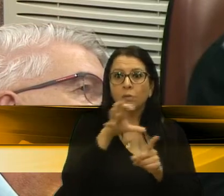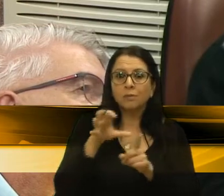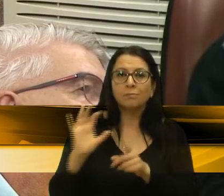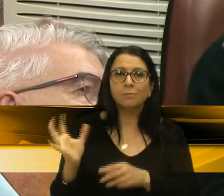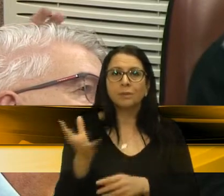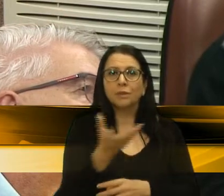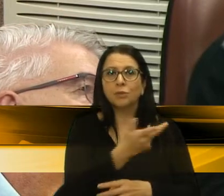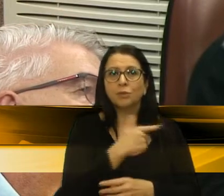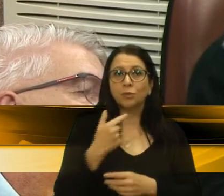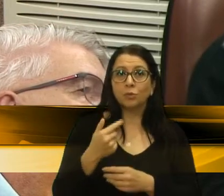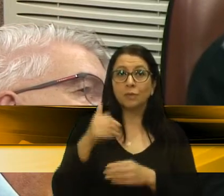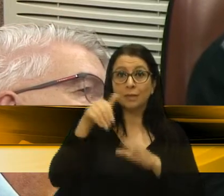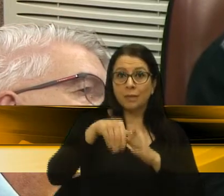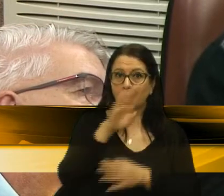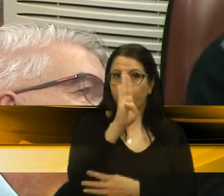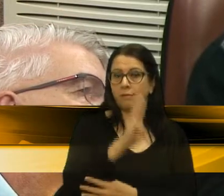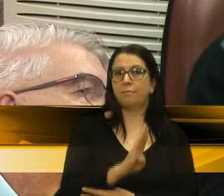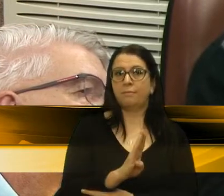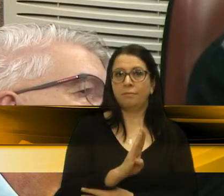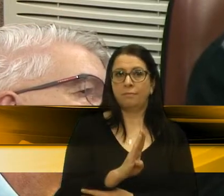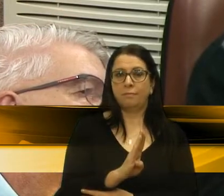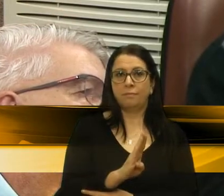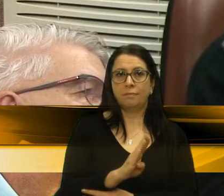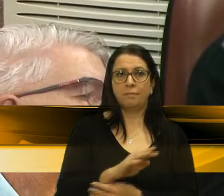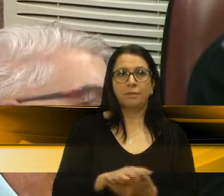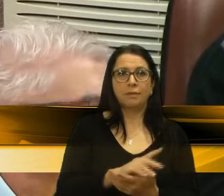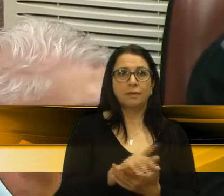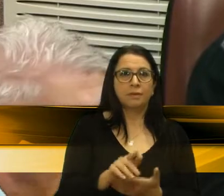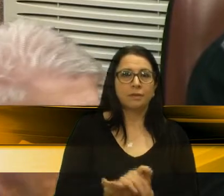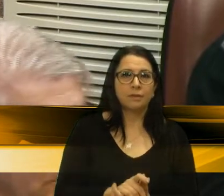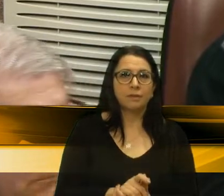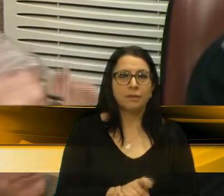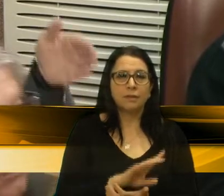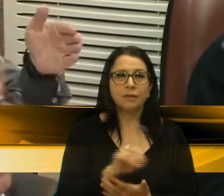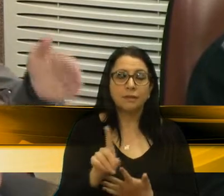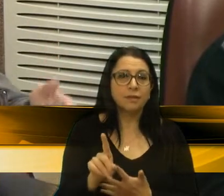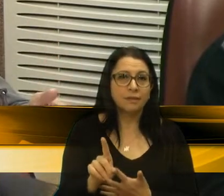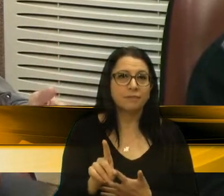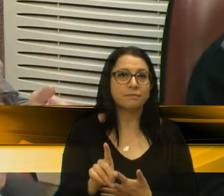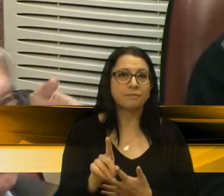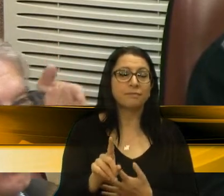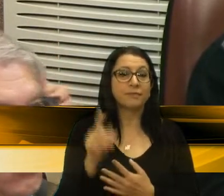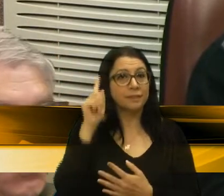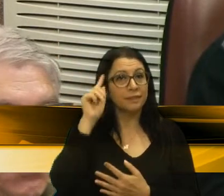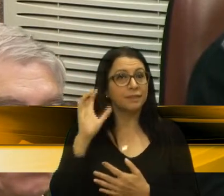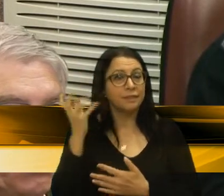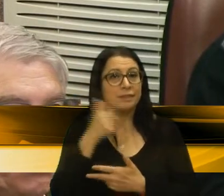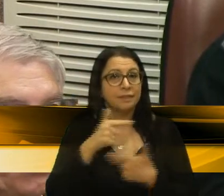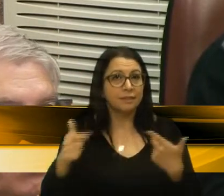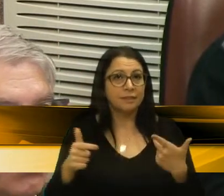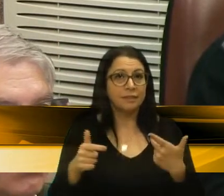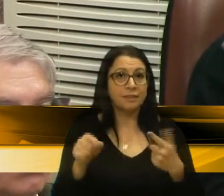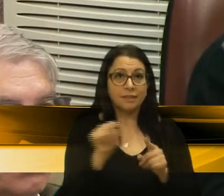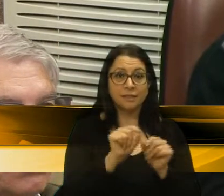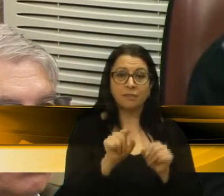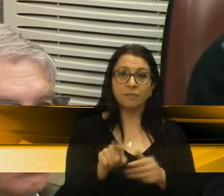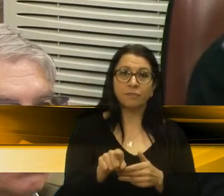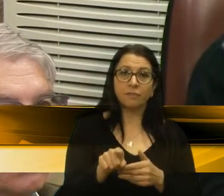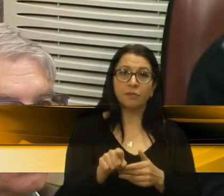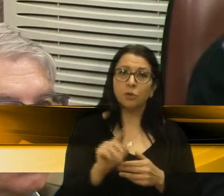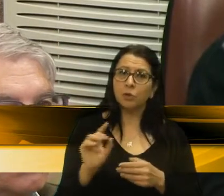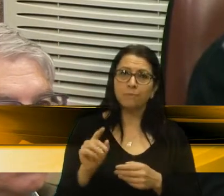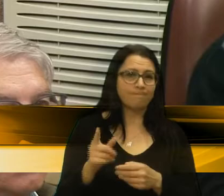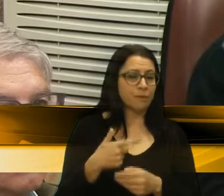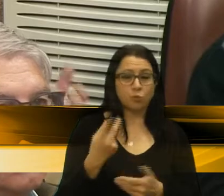levar para dentro do Brasil. Todas as cidades podem ser afetadas por esta decisão que, na minha concepção, é